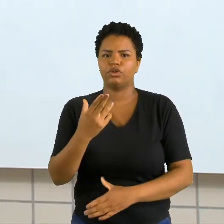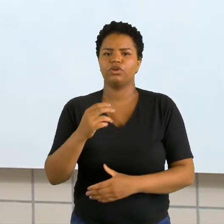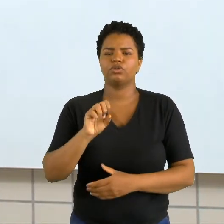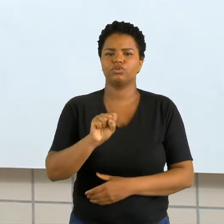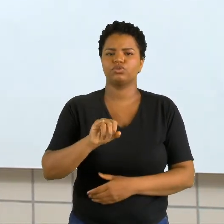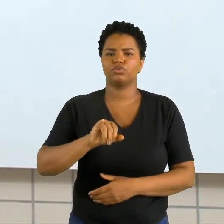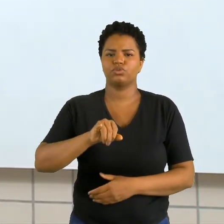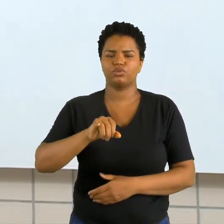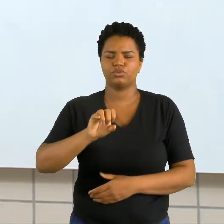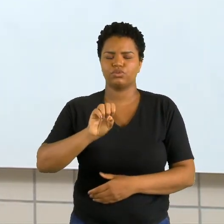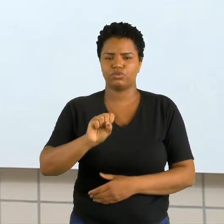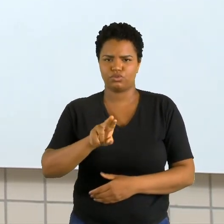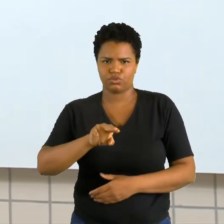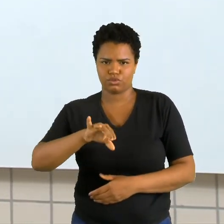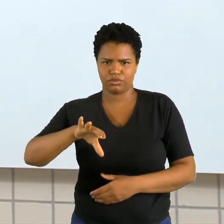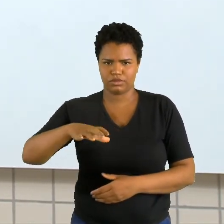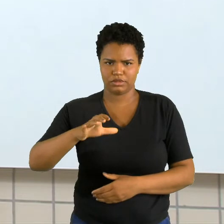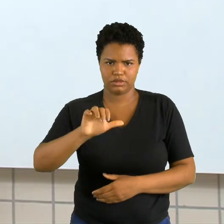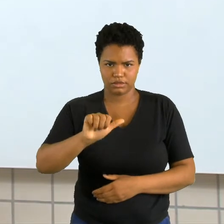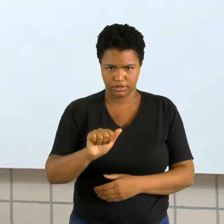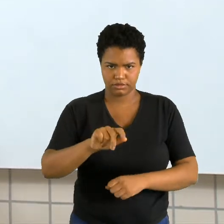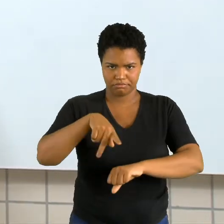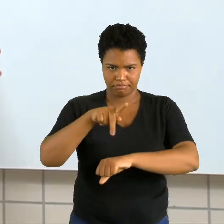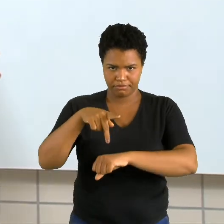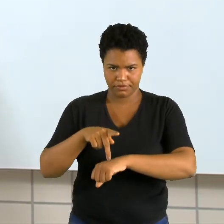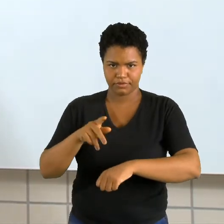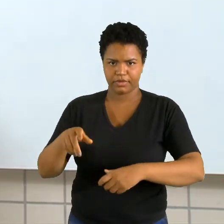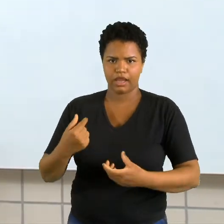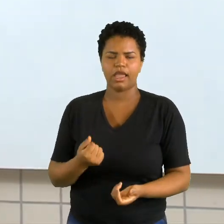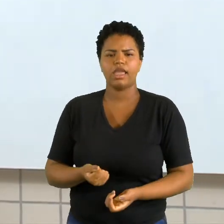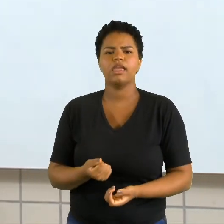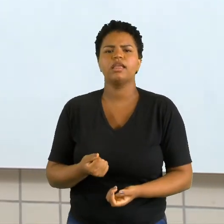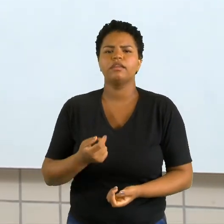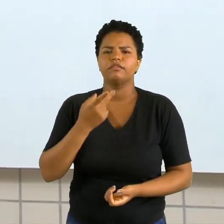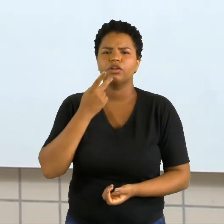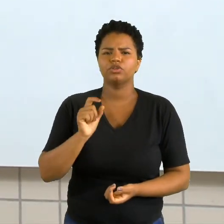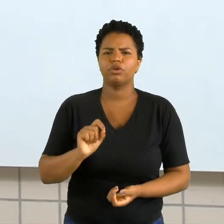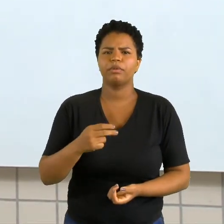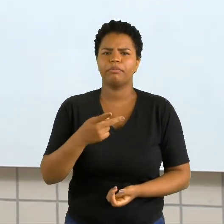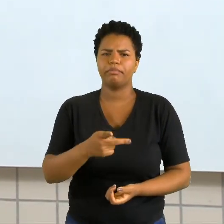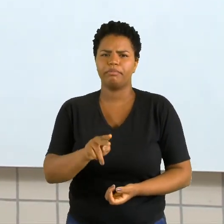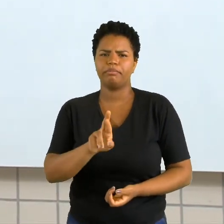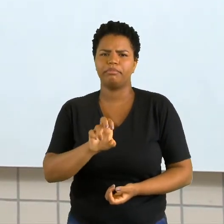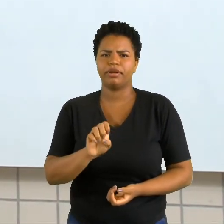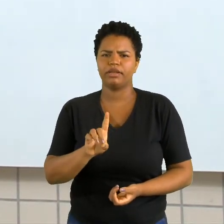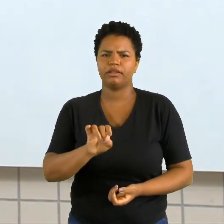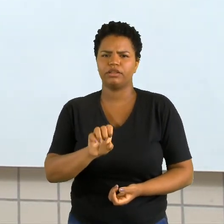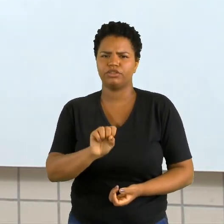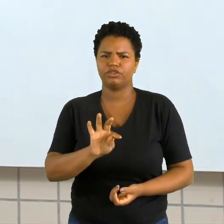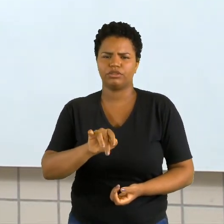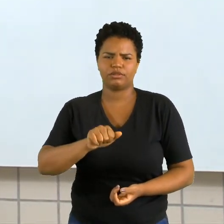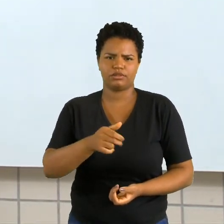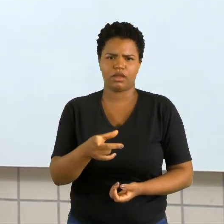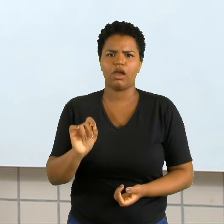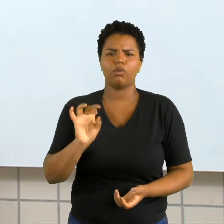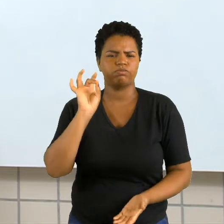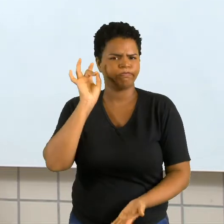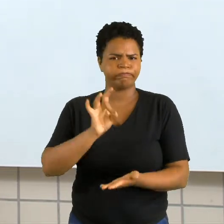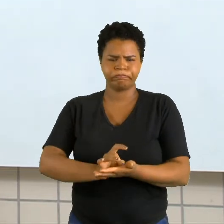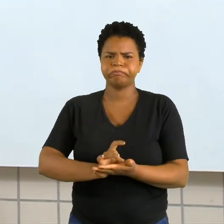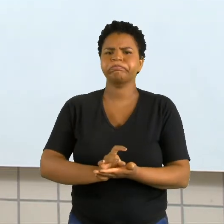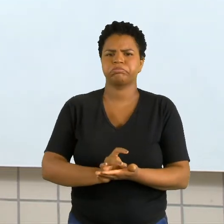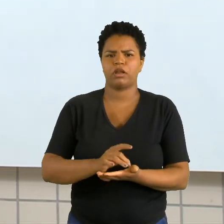imprensa. A partir do momento da invenção da imprensa, eles começaram a imprimir ideias reformistas e espalharem, tá, esse material impresso